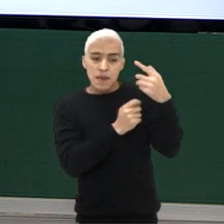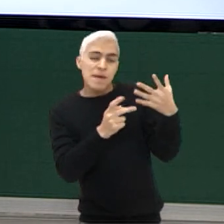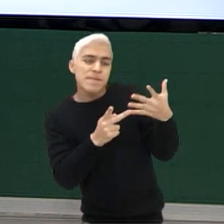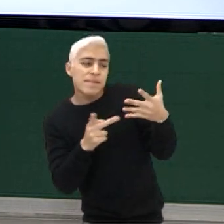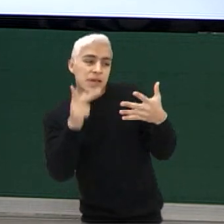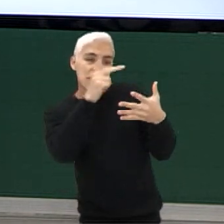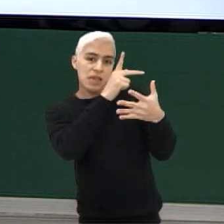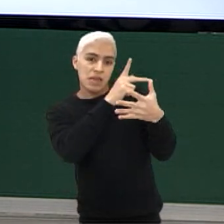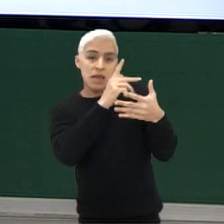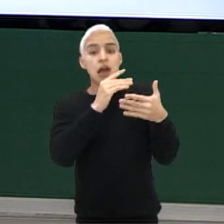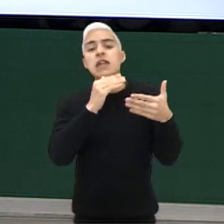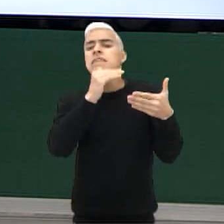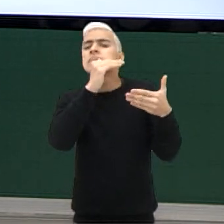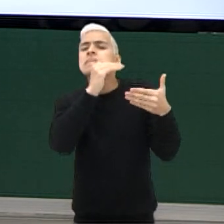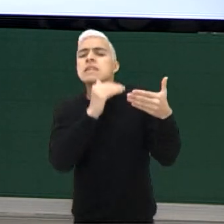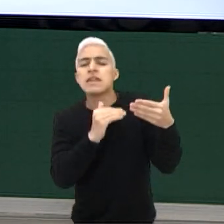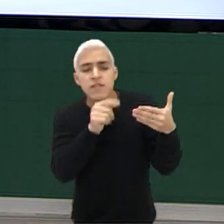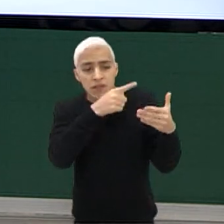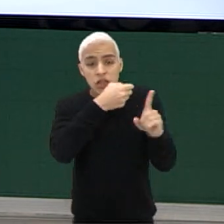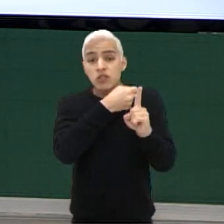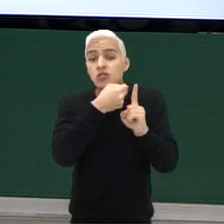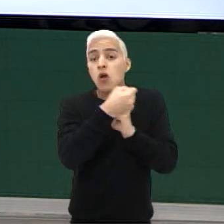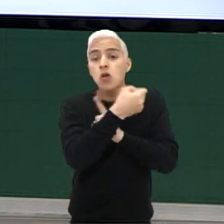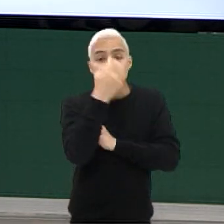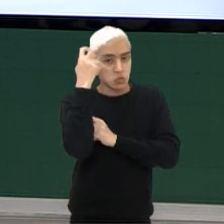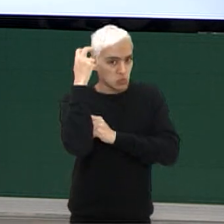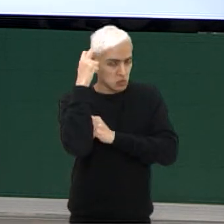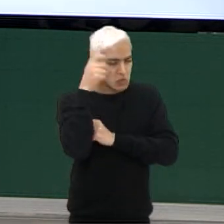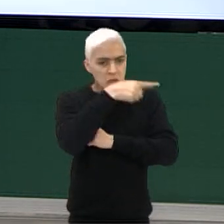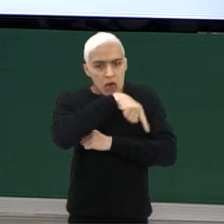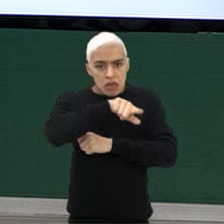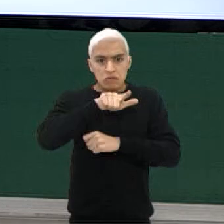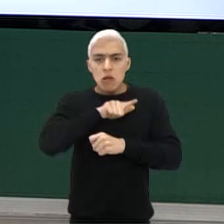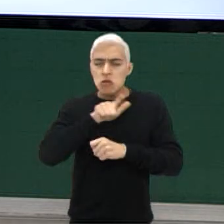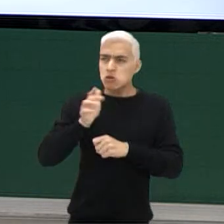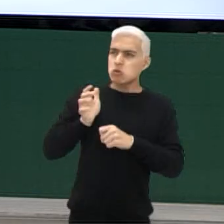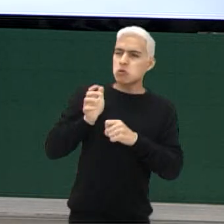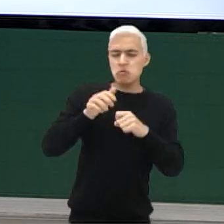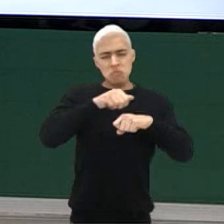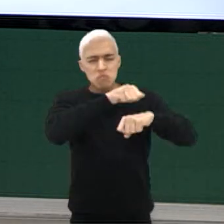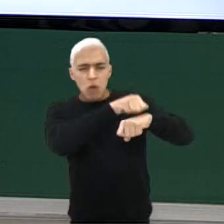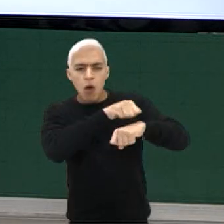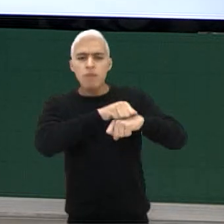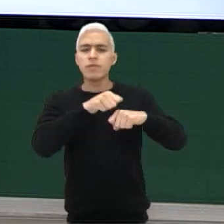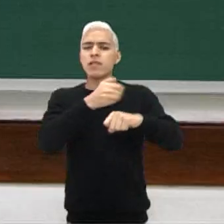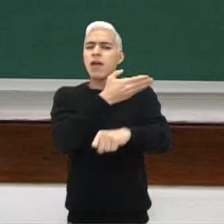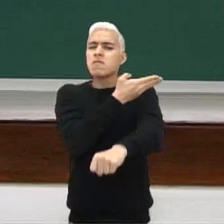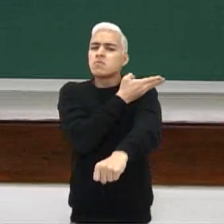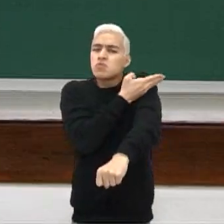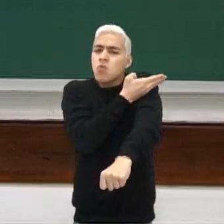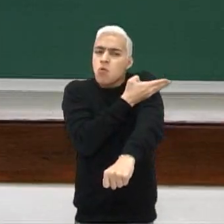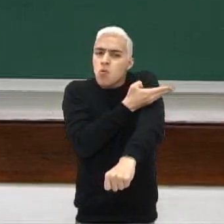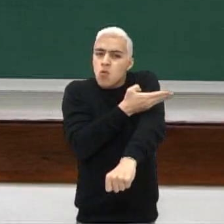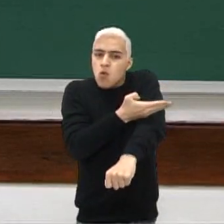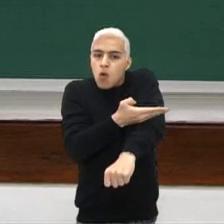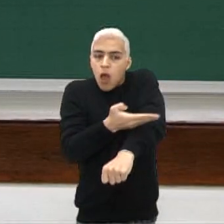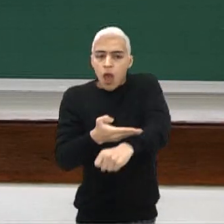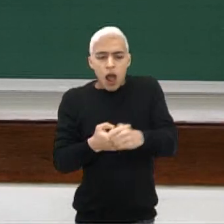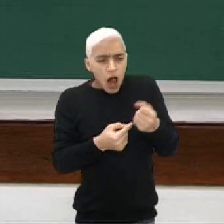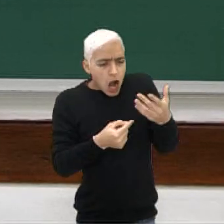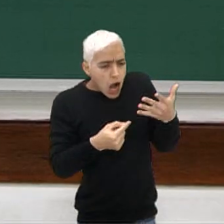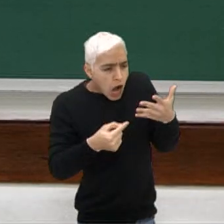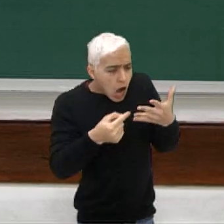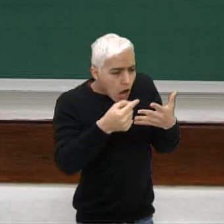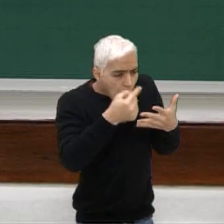preferenciais, nível sociocultural, um poder aquisitivo, o hábito, tudo isso tem que ser